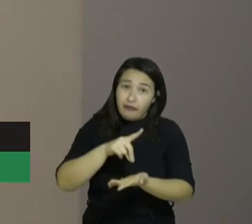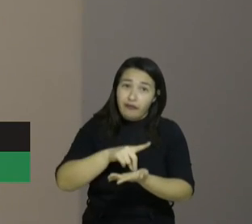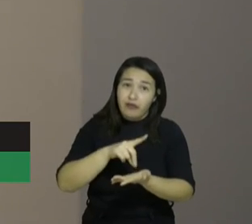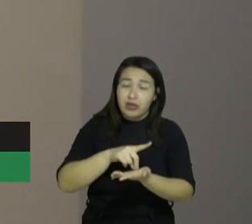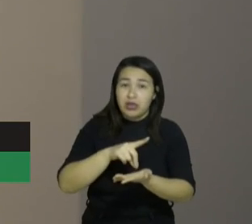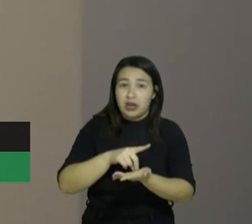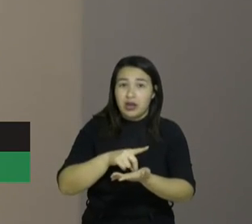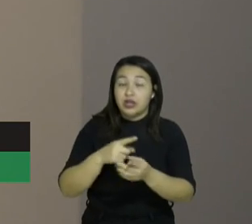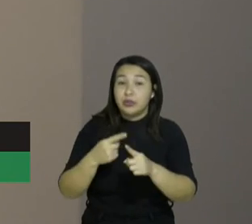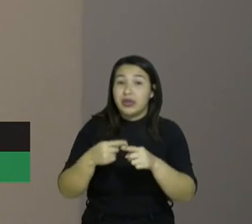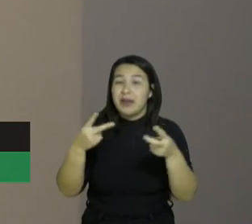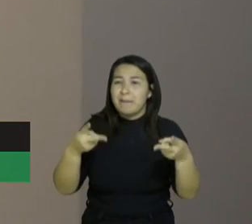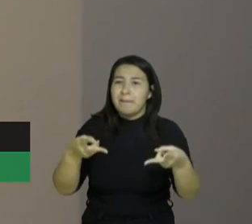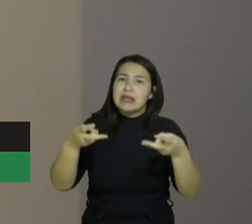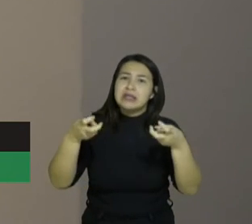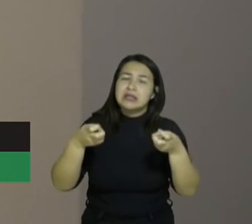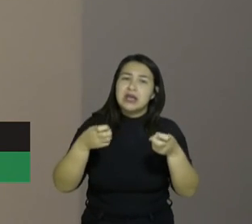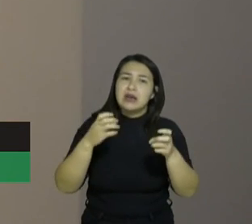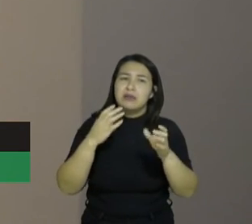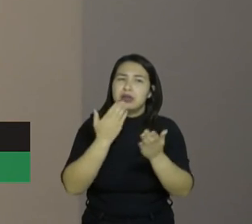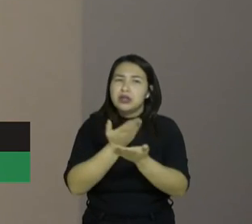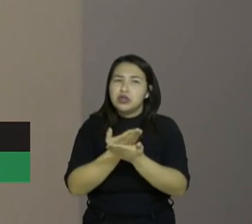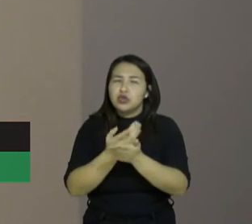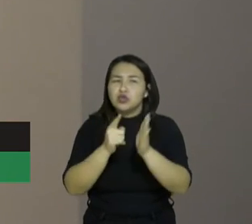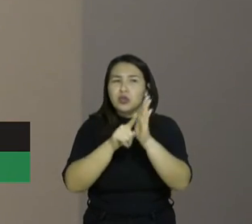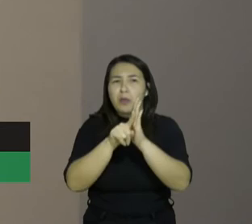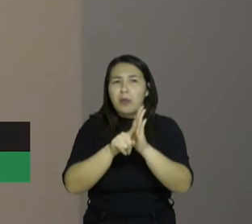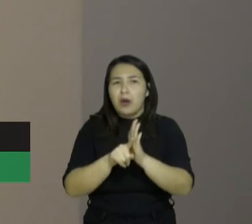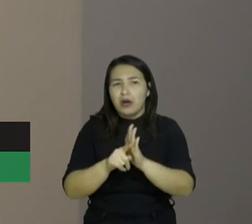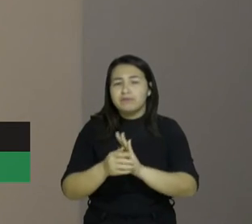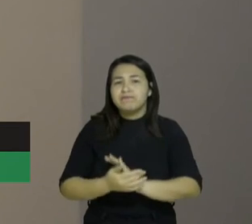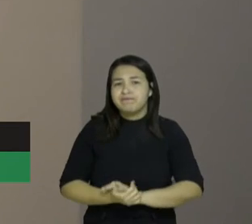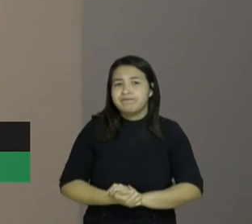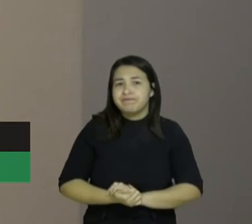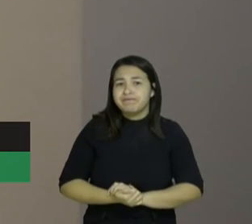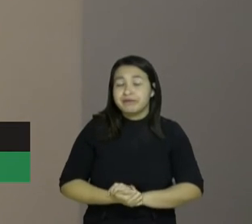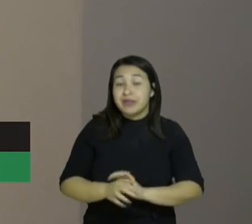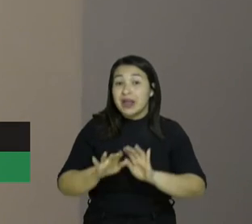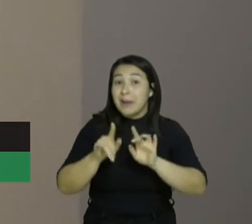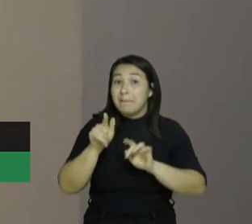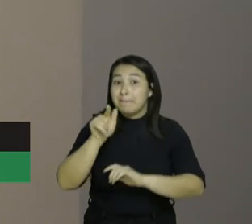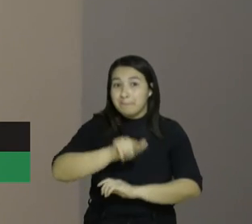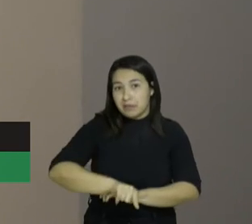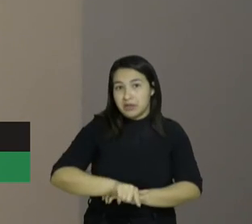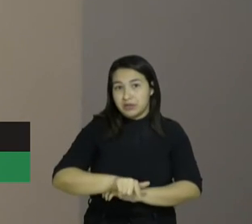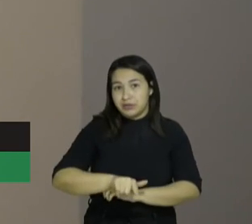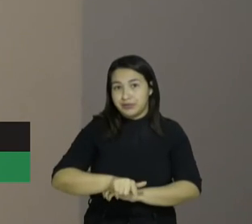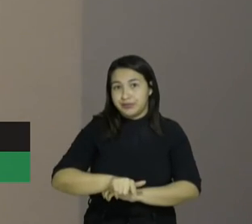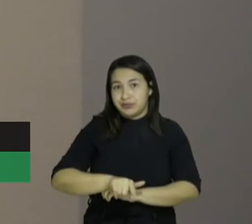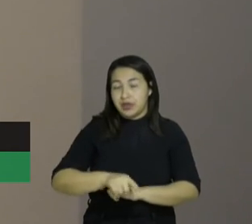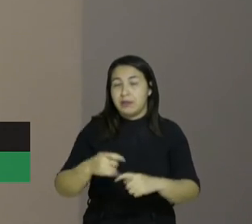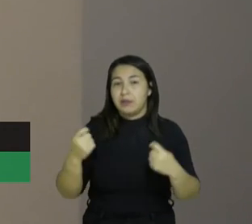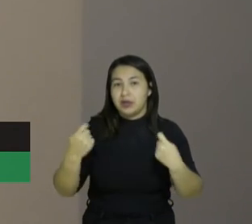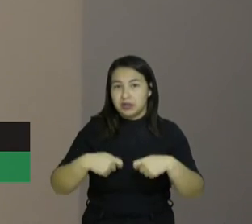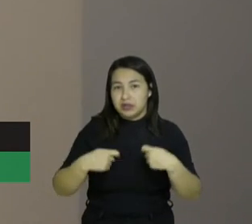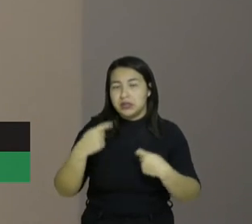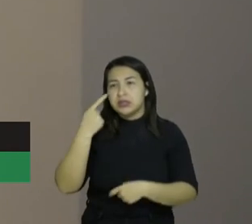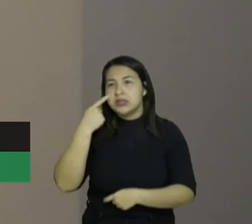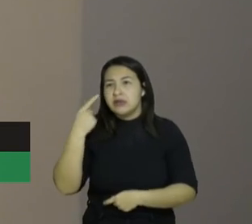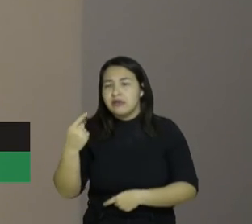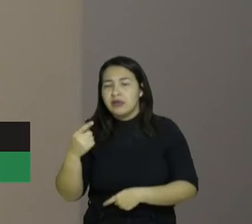observações empíricas da mesma forma é fundamental nós considerarmos as implicações sociais do